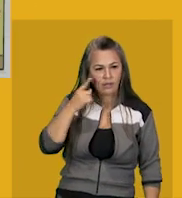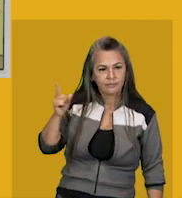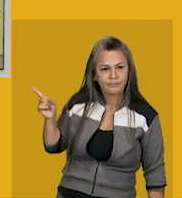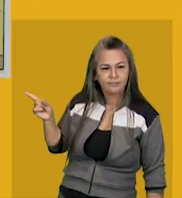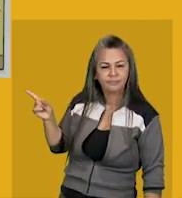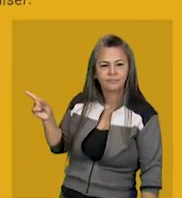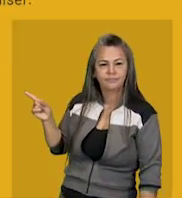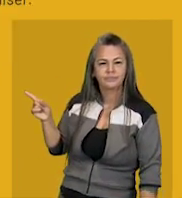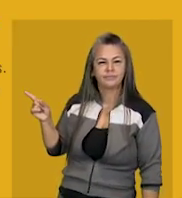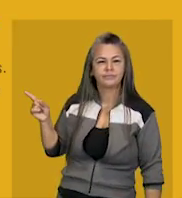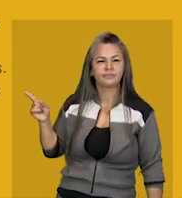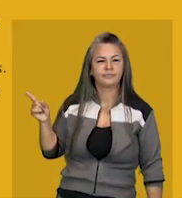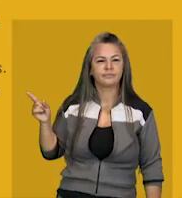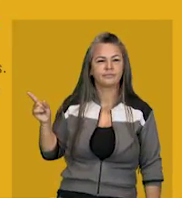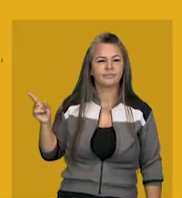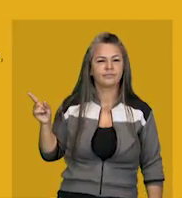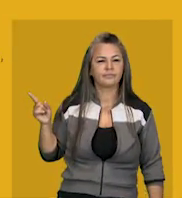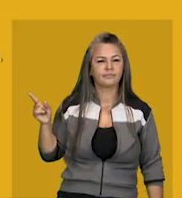Vimos